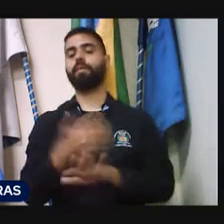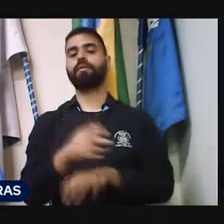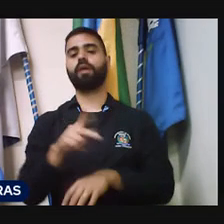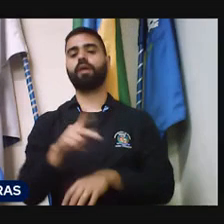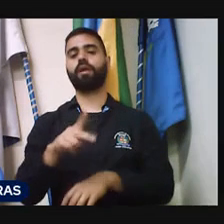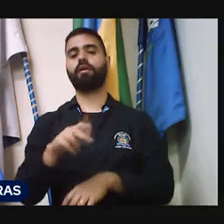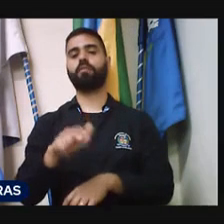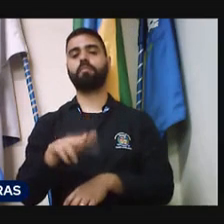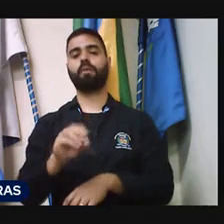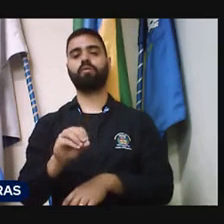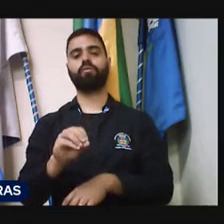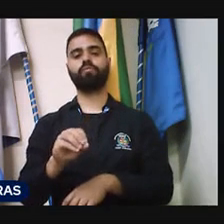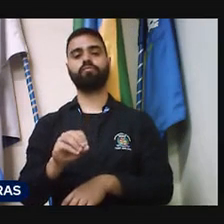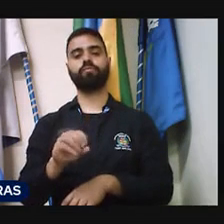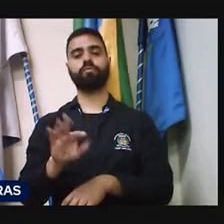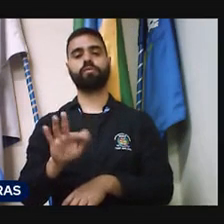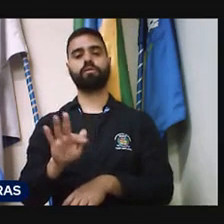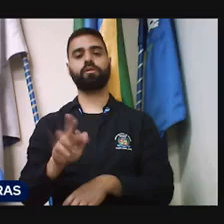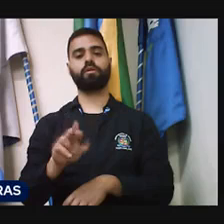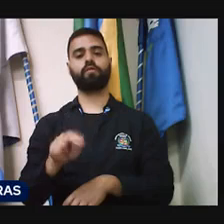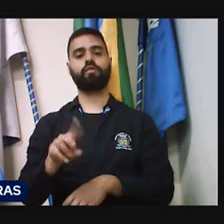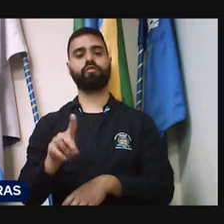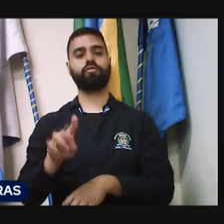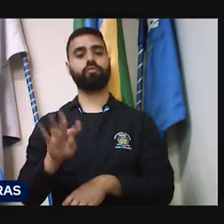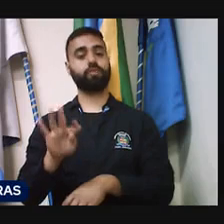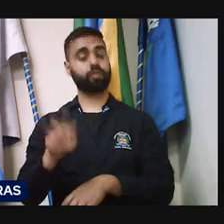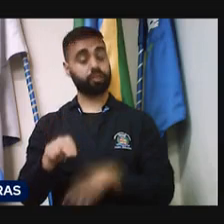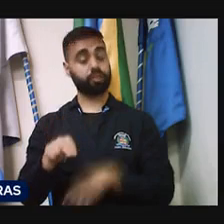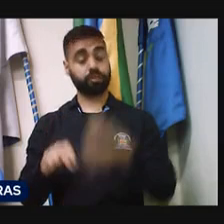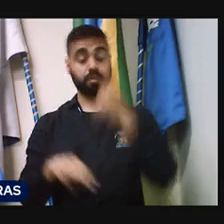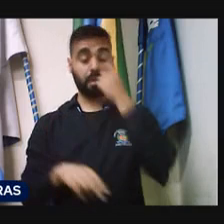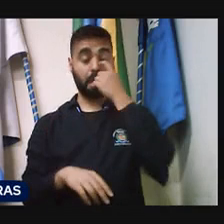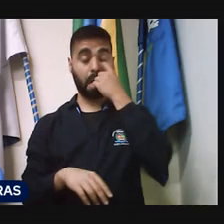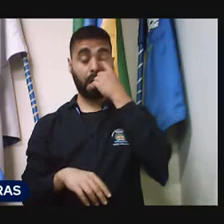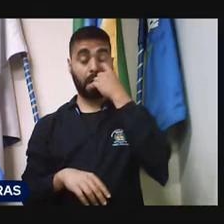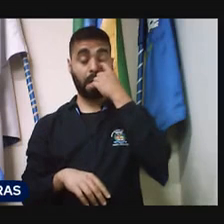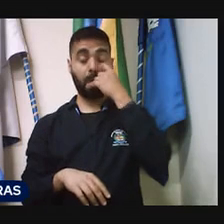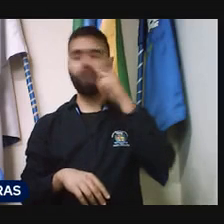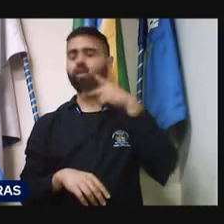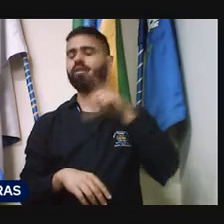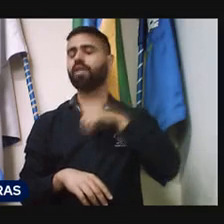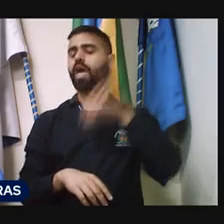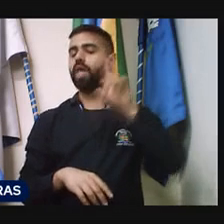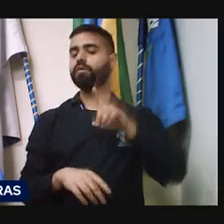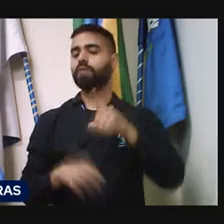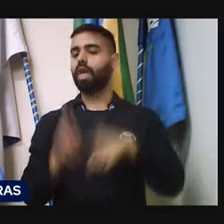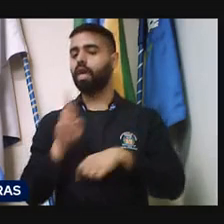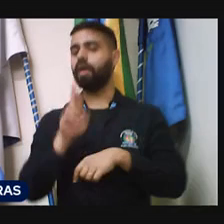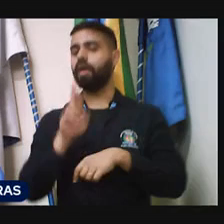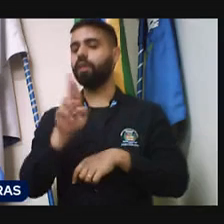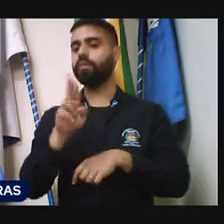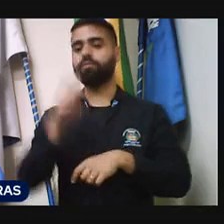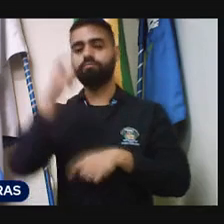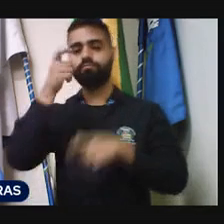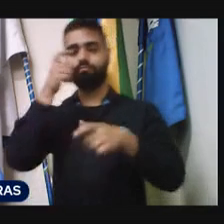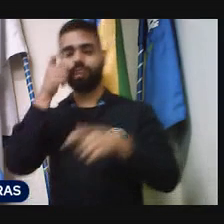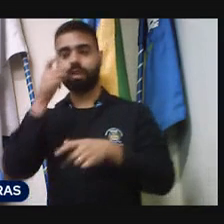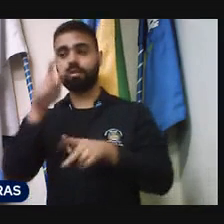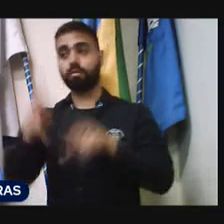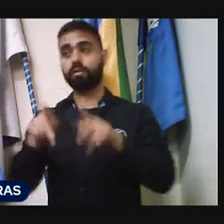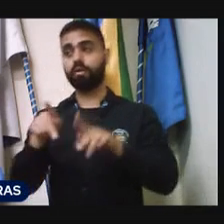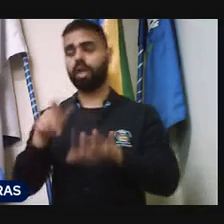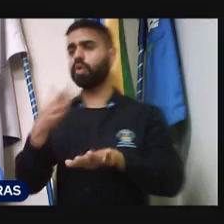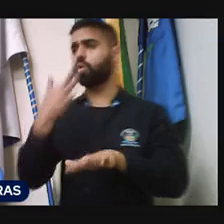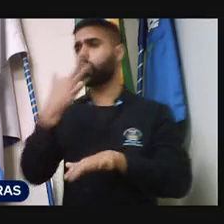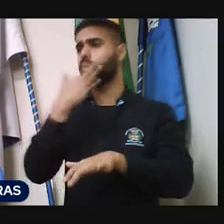Frontin justificativa o vereador tem como dever principal representar os interesses da população perante o poder público é de conhecimento